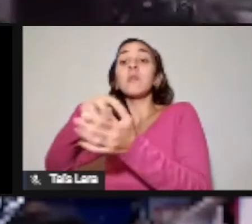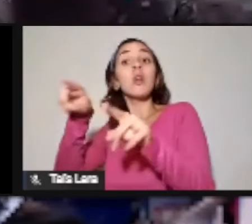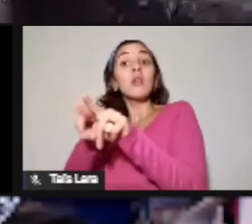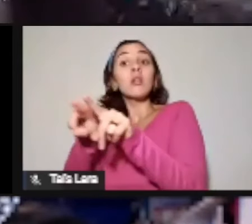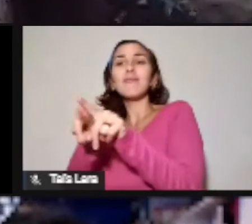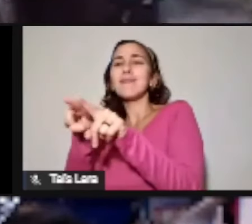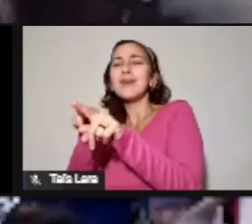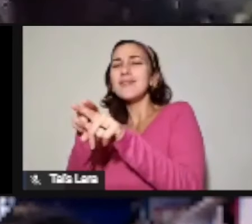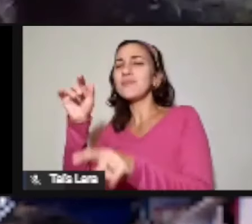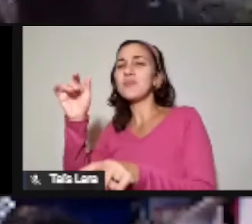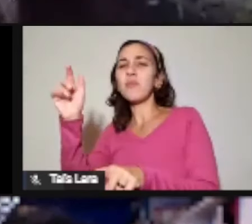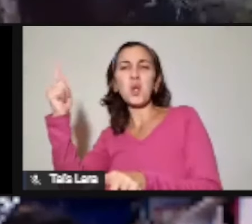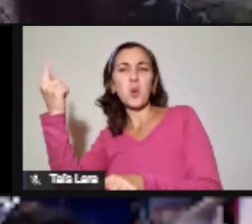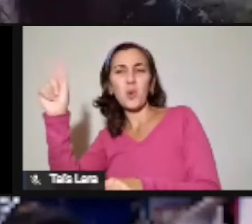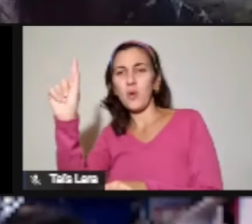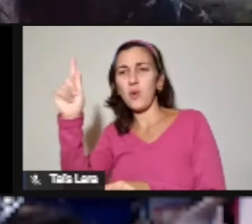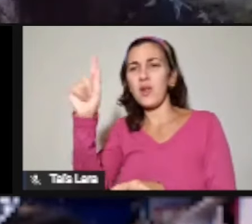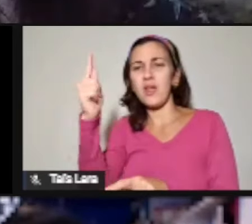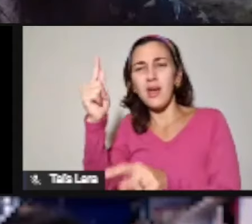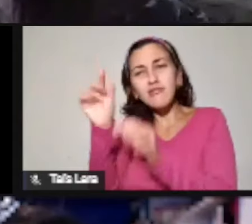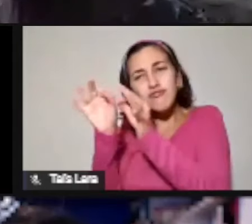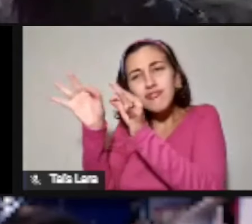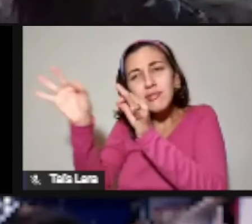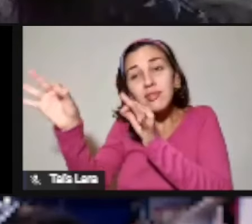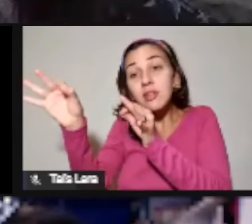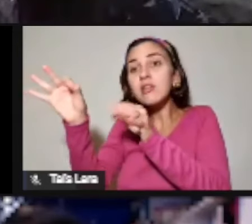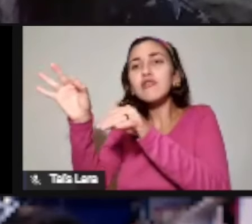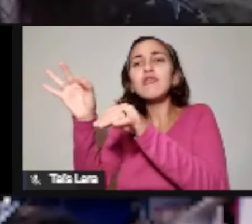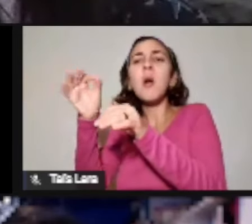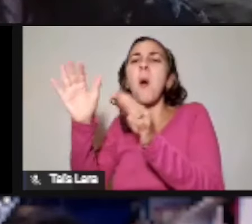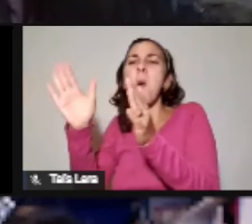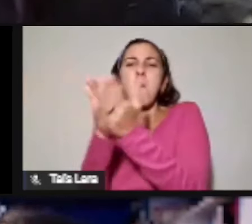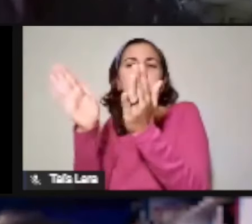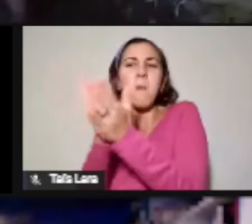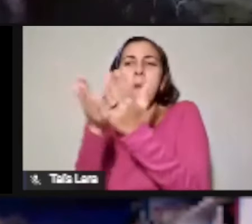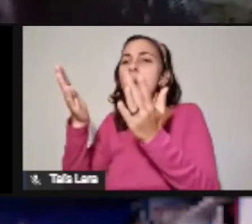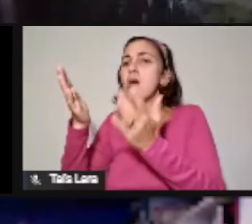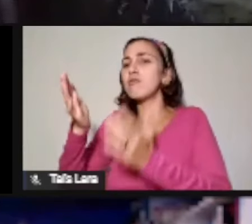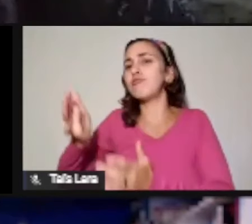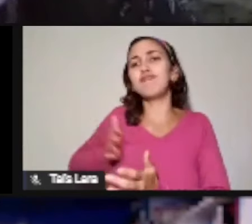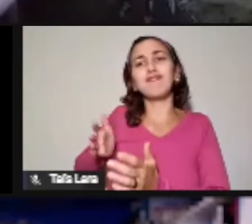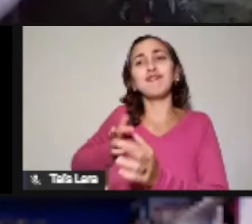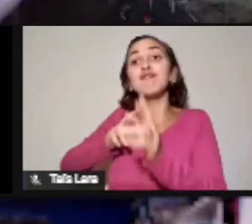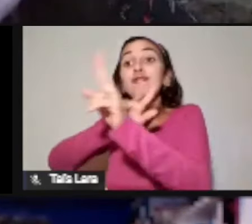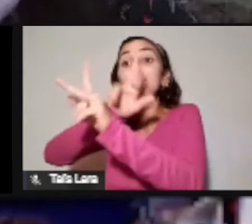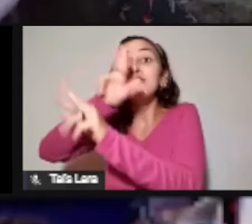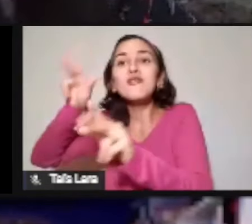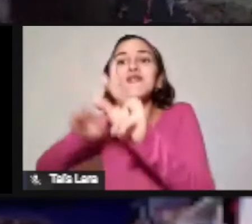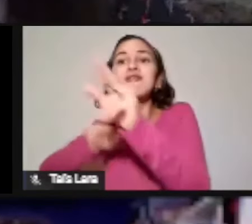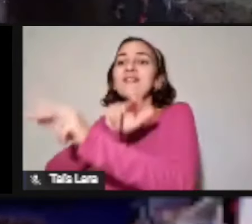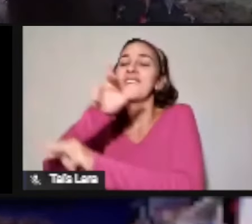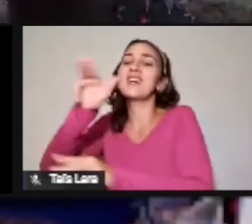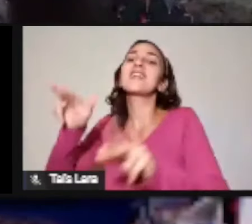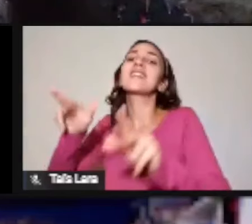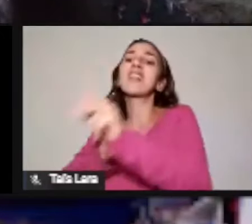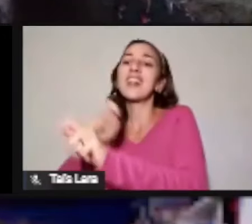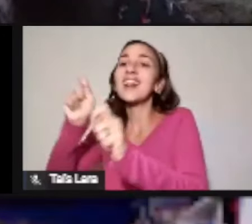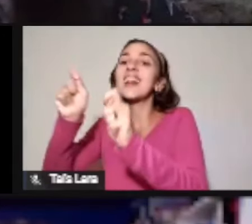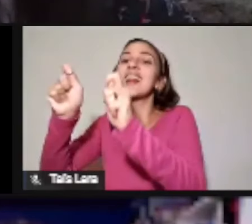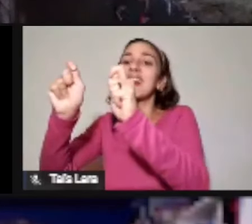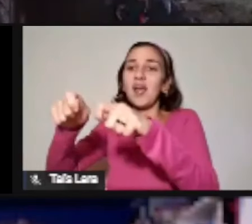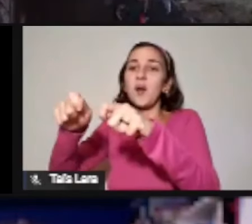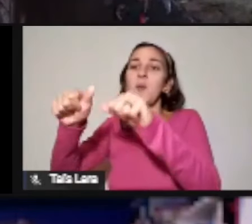tinha dificuldade que não se propôs a fazer isso. Então foram essas famílias que me ensinaram que isso é possível,